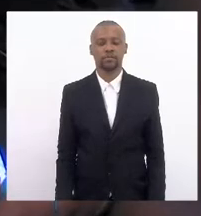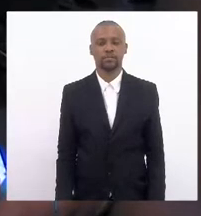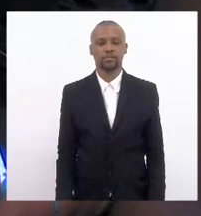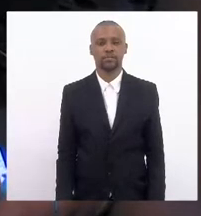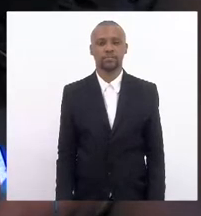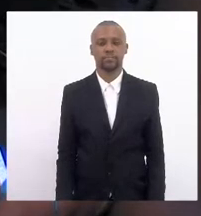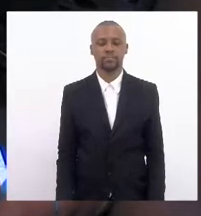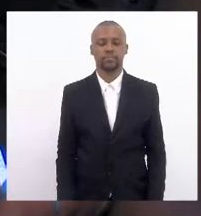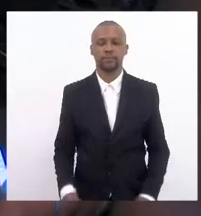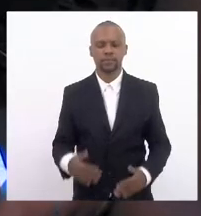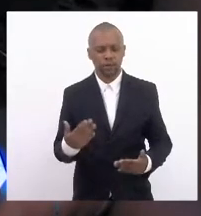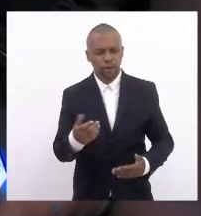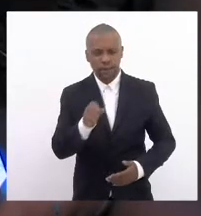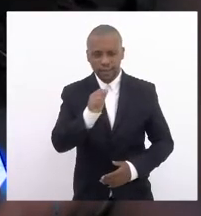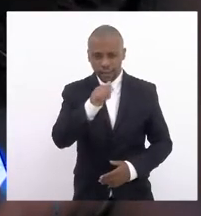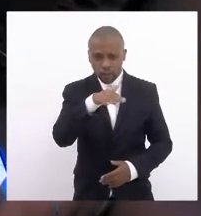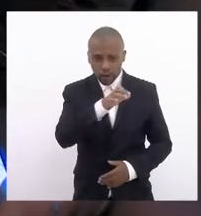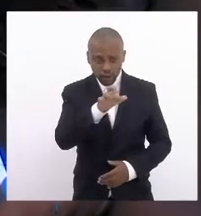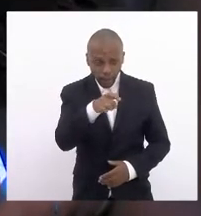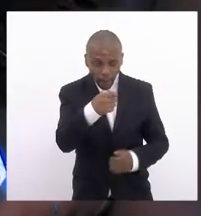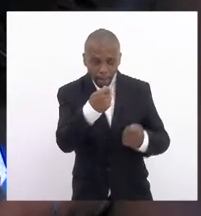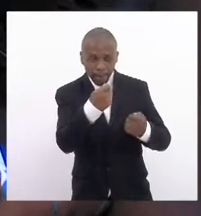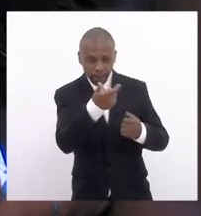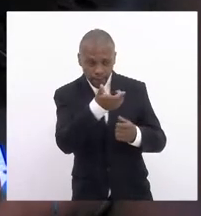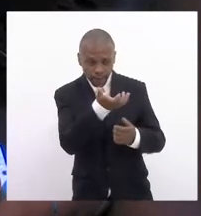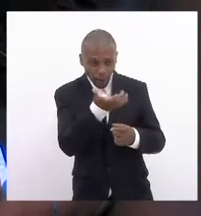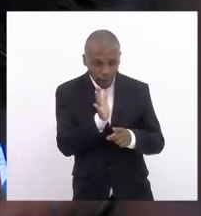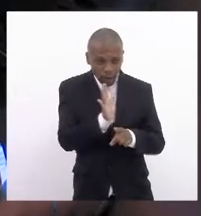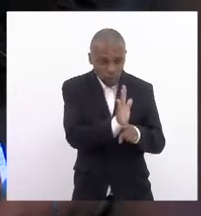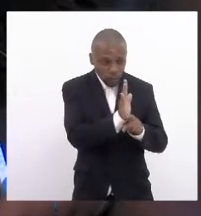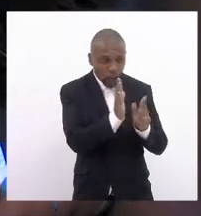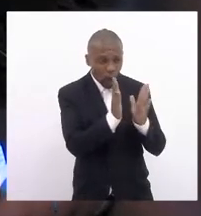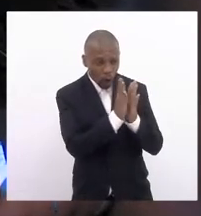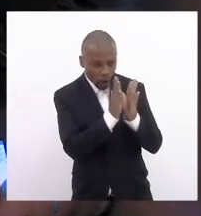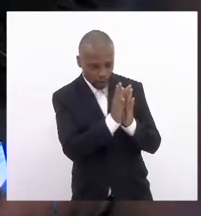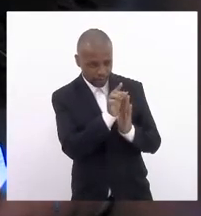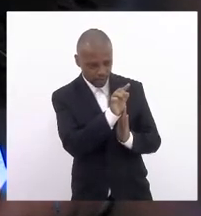Samuel, está precisando de uma oração aí, Samuel?